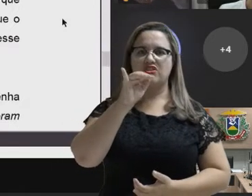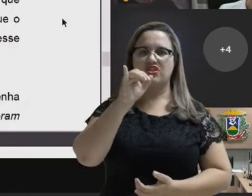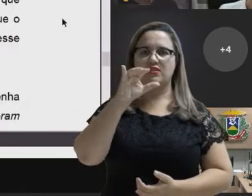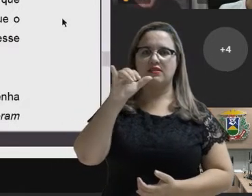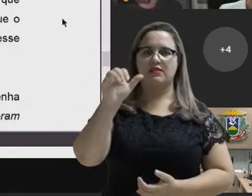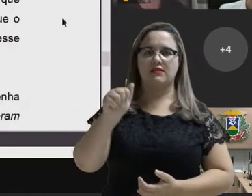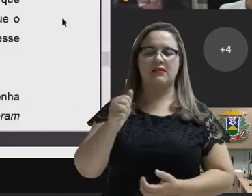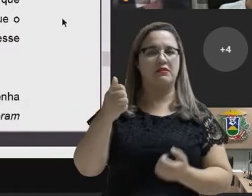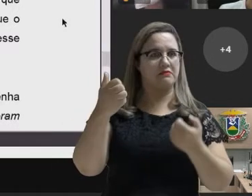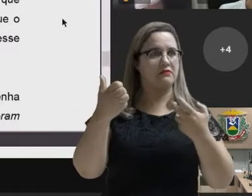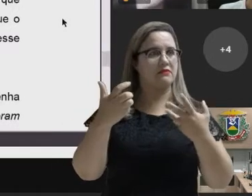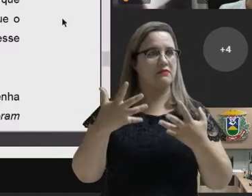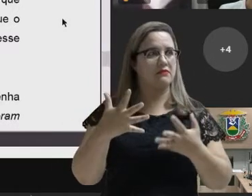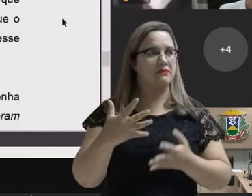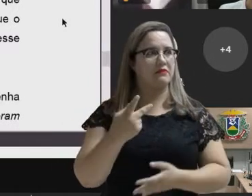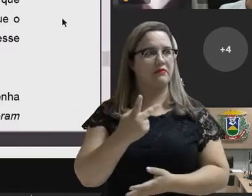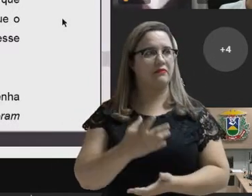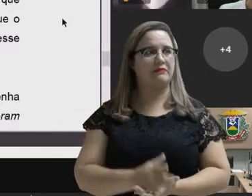Aí.